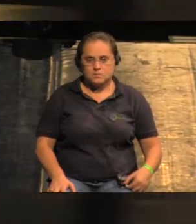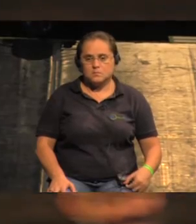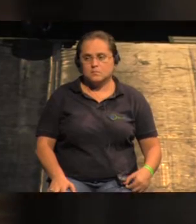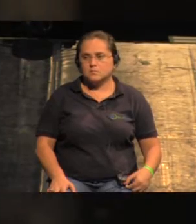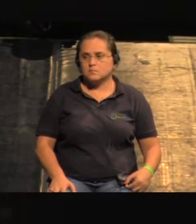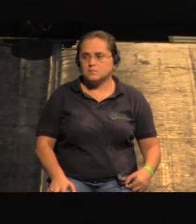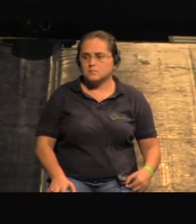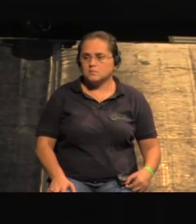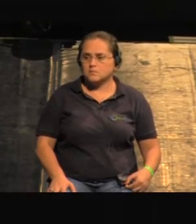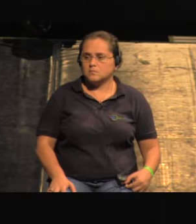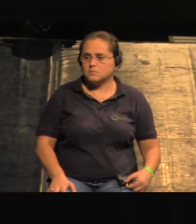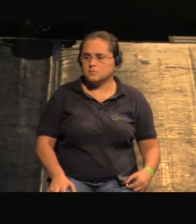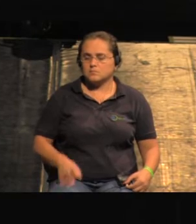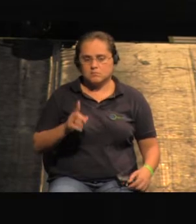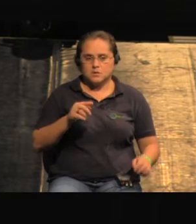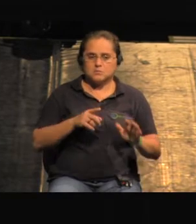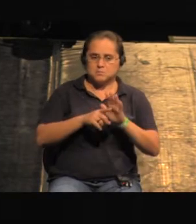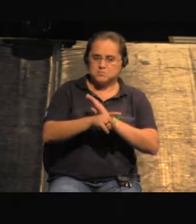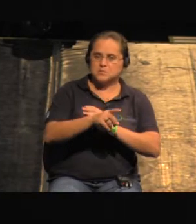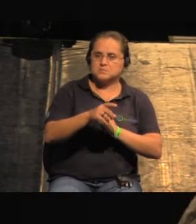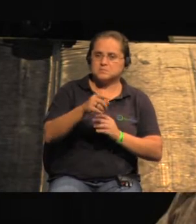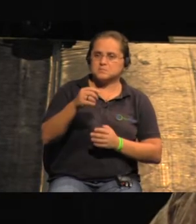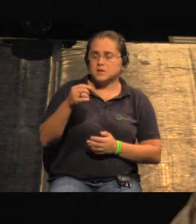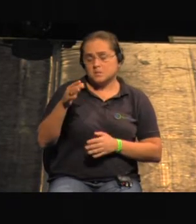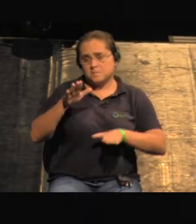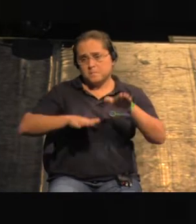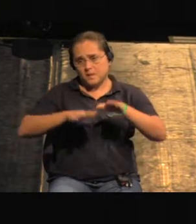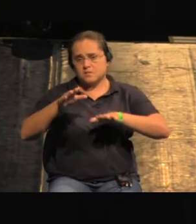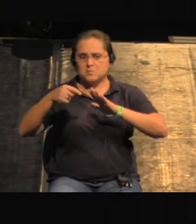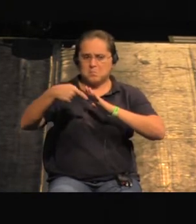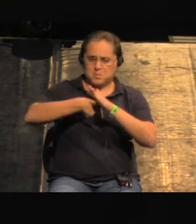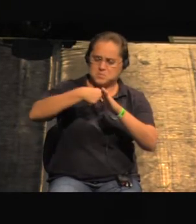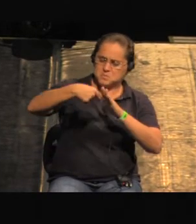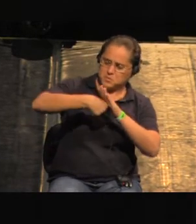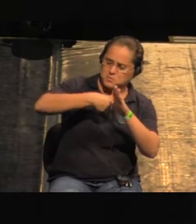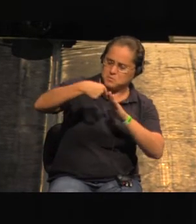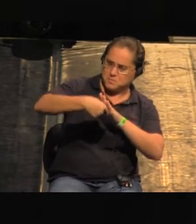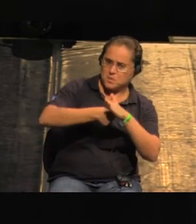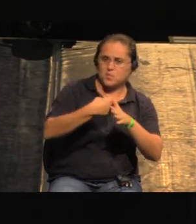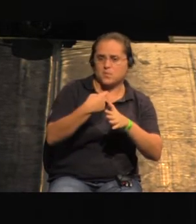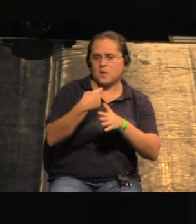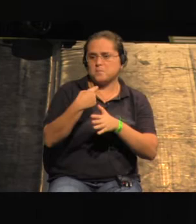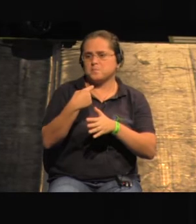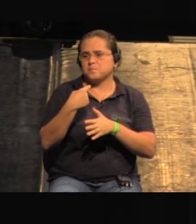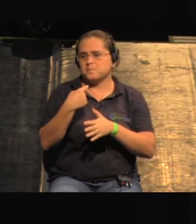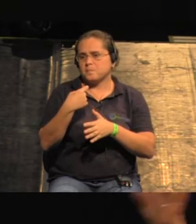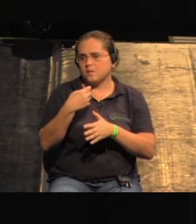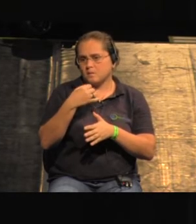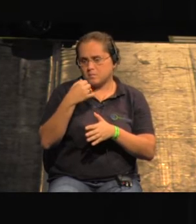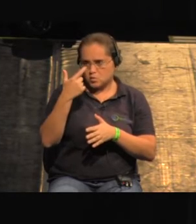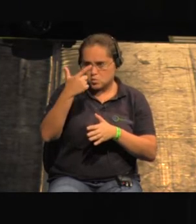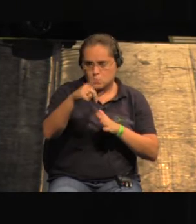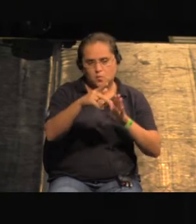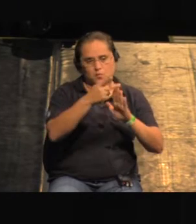Sim, é uma questão muito parecida com a de ontem. Muitas vezes me perguntam,